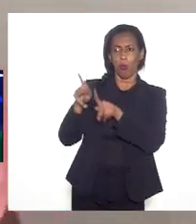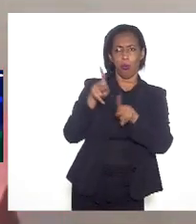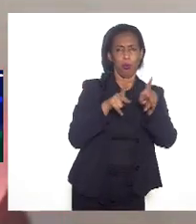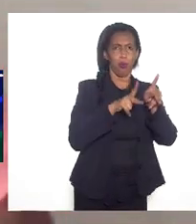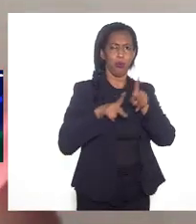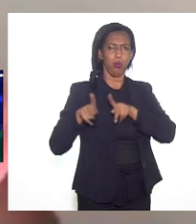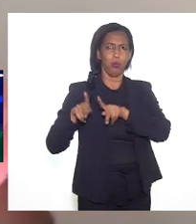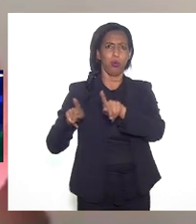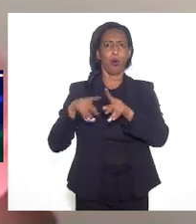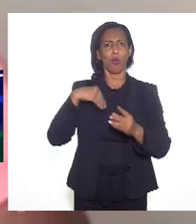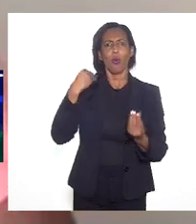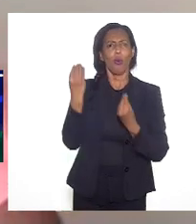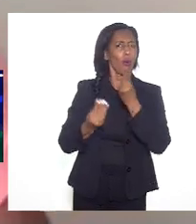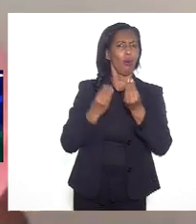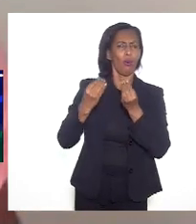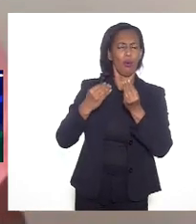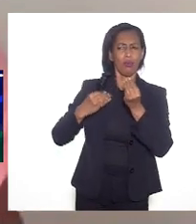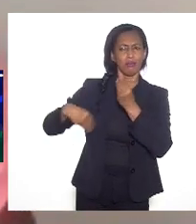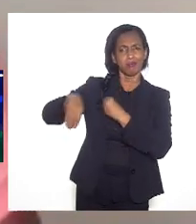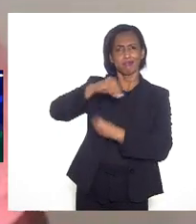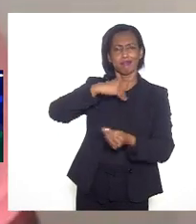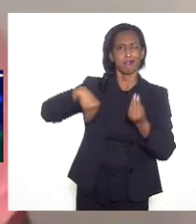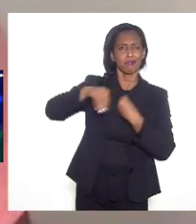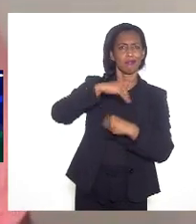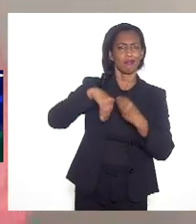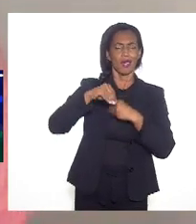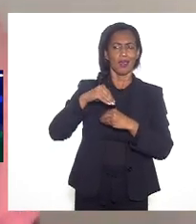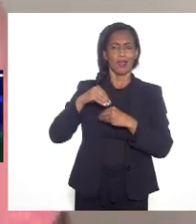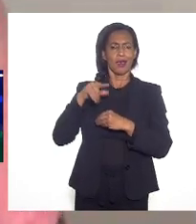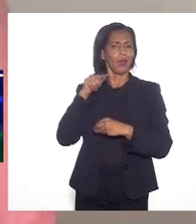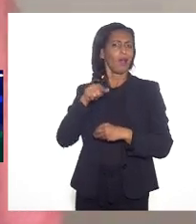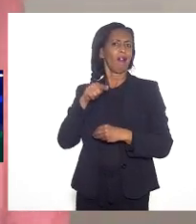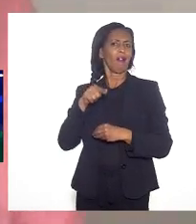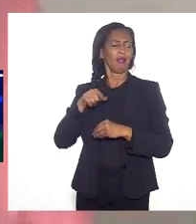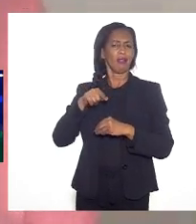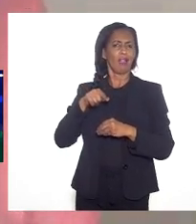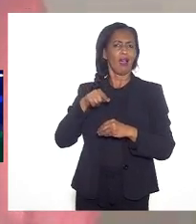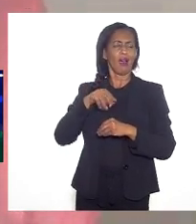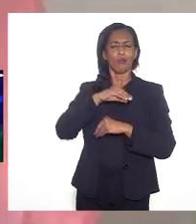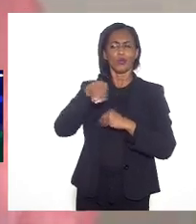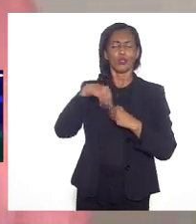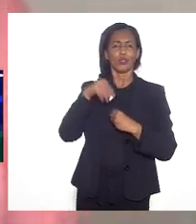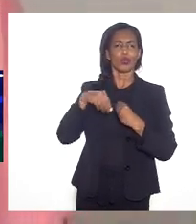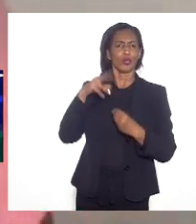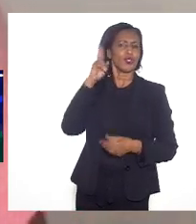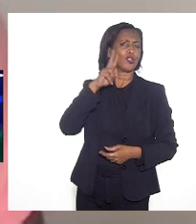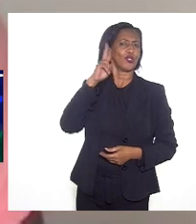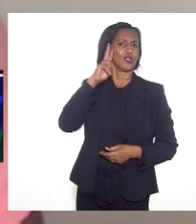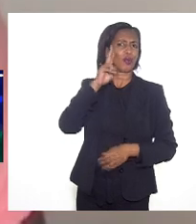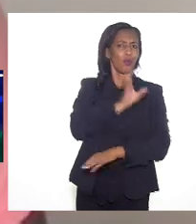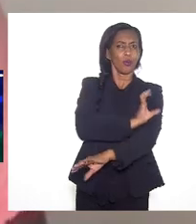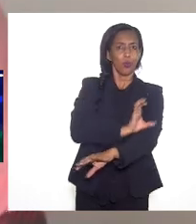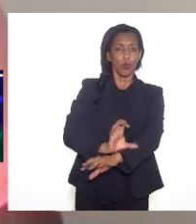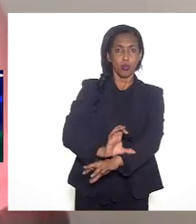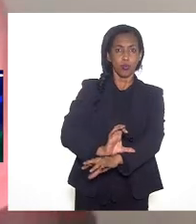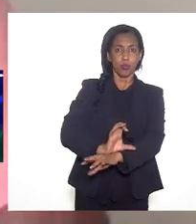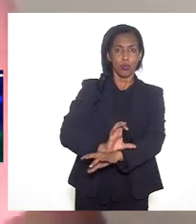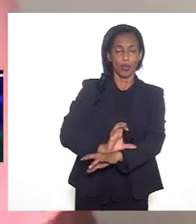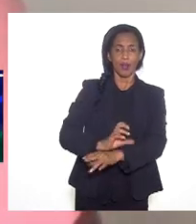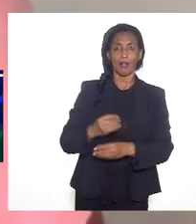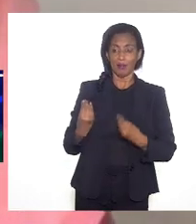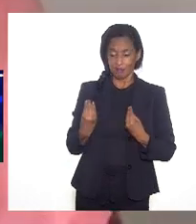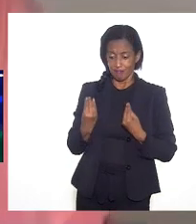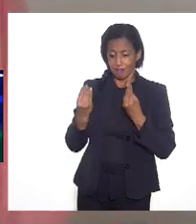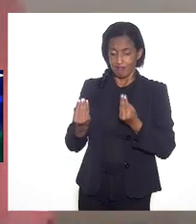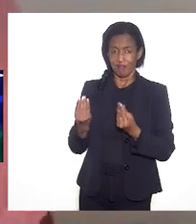que a miscigenação, a princípio, né, traz uma mistura de diversidades históricas e culturais que